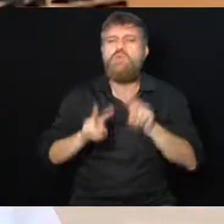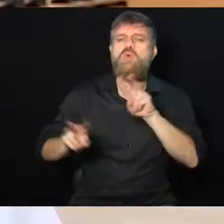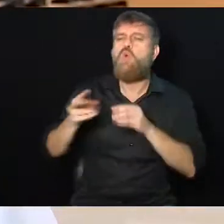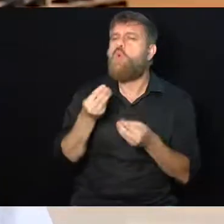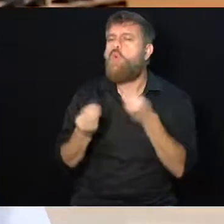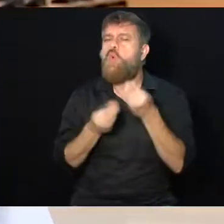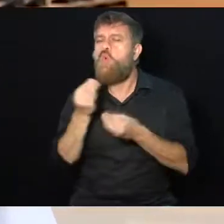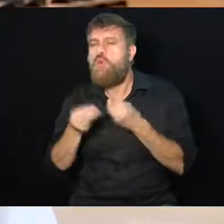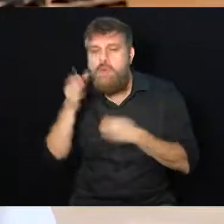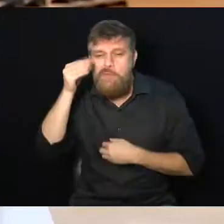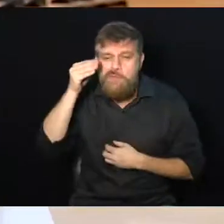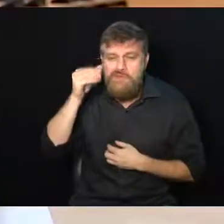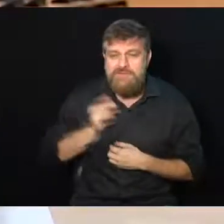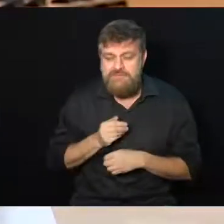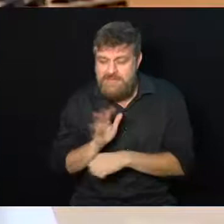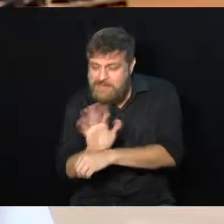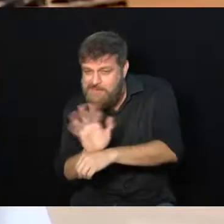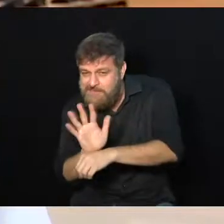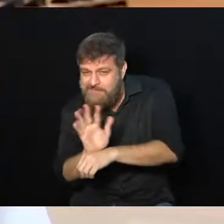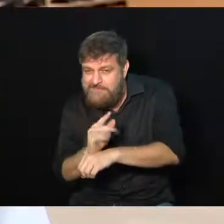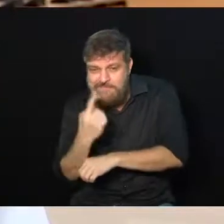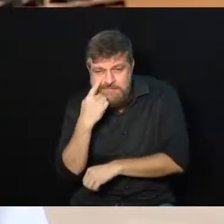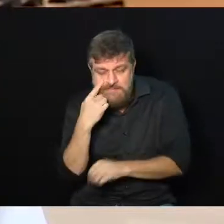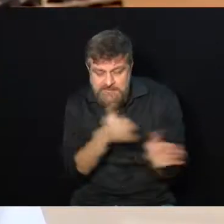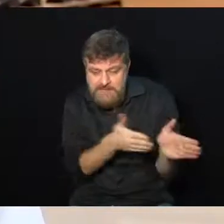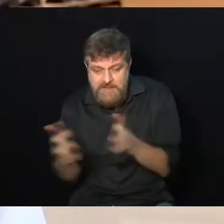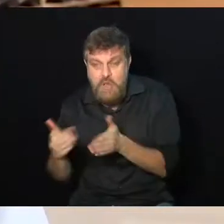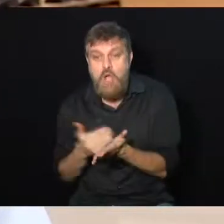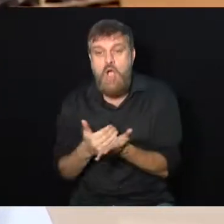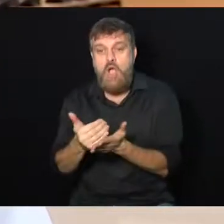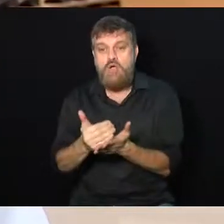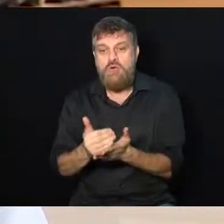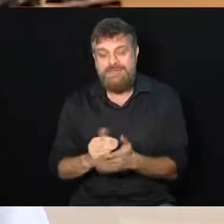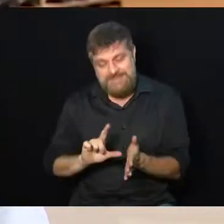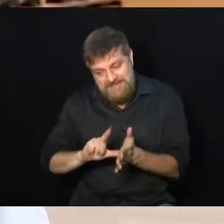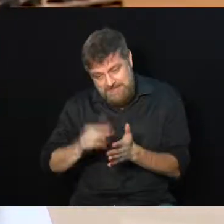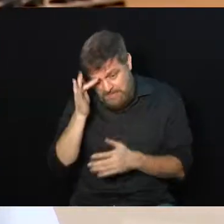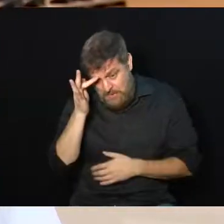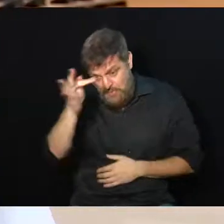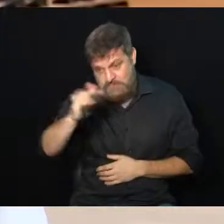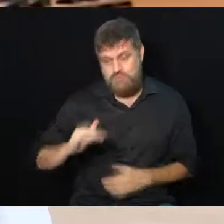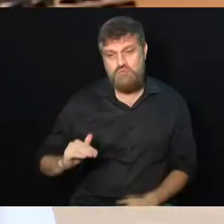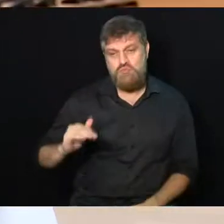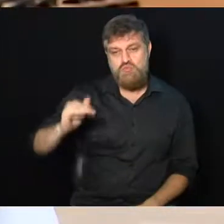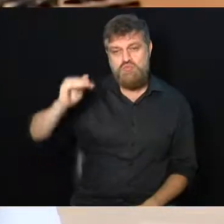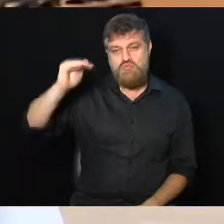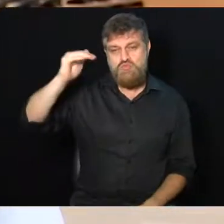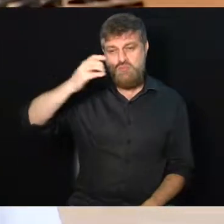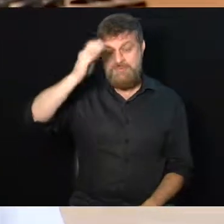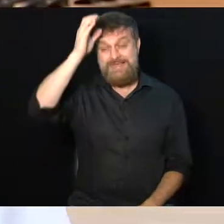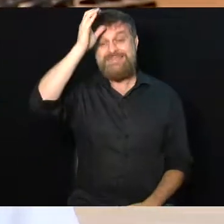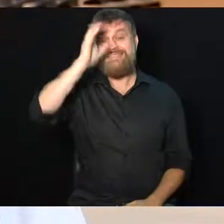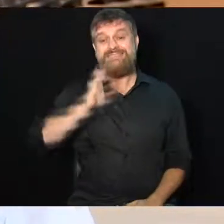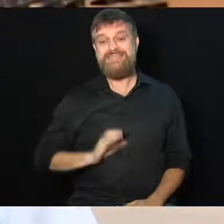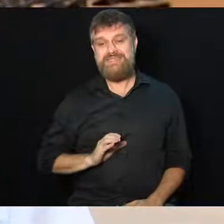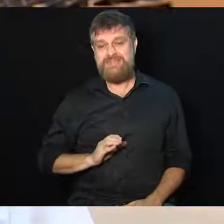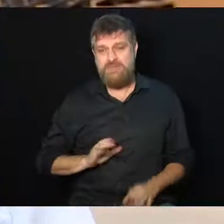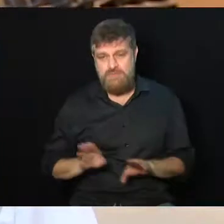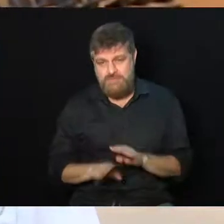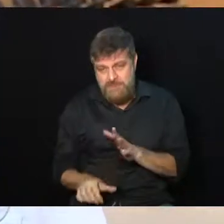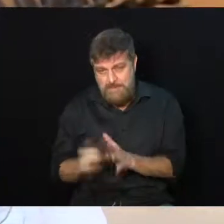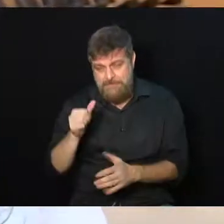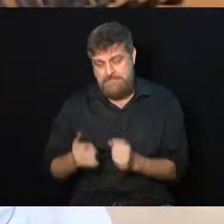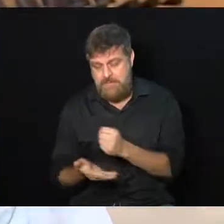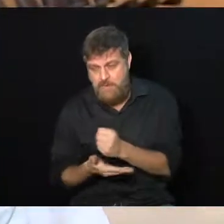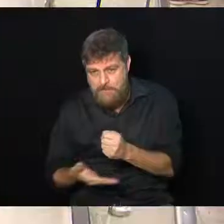vídeo institucional, também é o início do processo de educação para a cidadania. Então aproveita as duas coisas. Primeiro dá uma base para